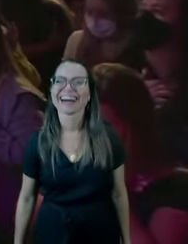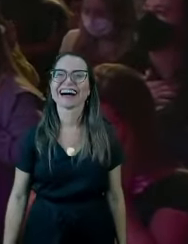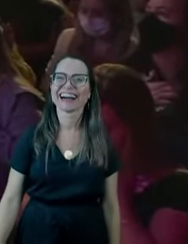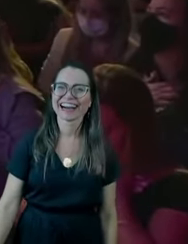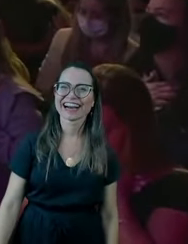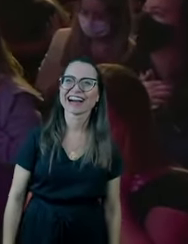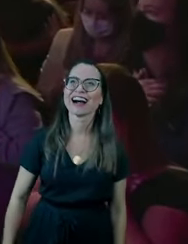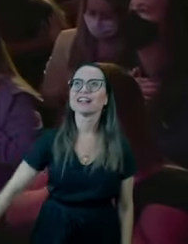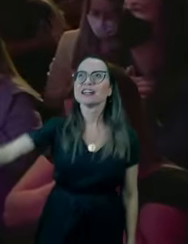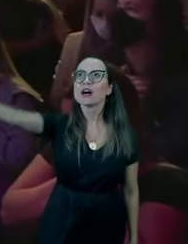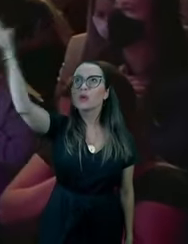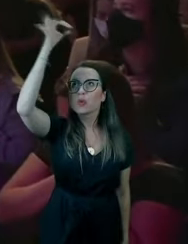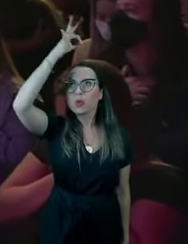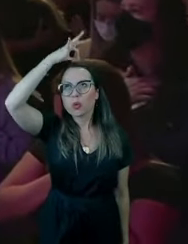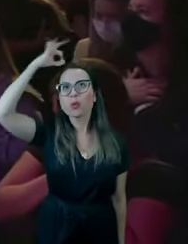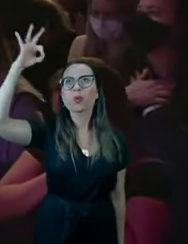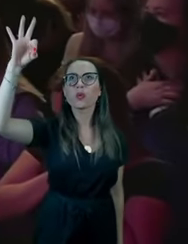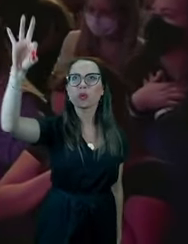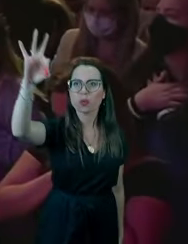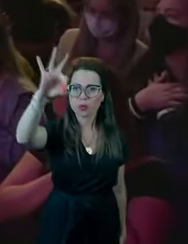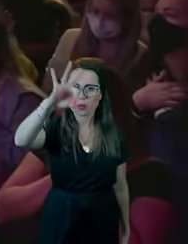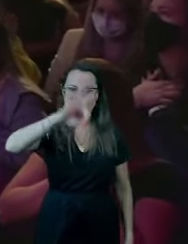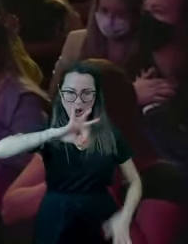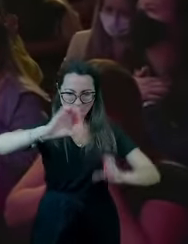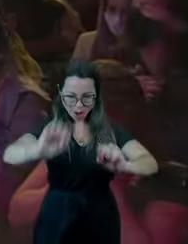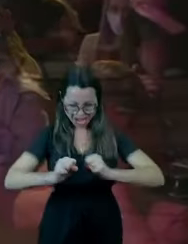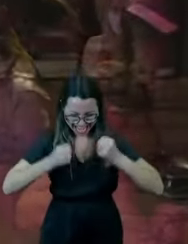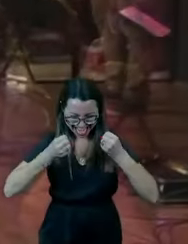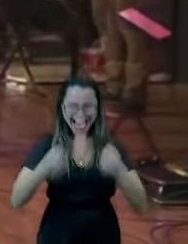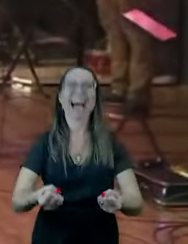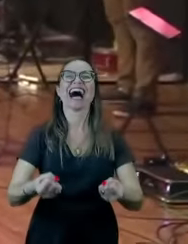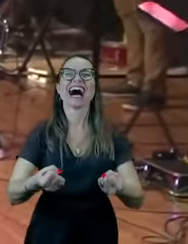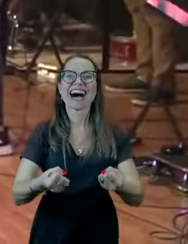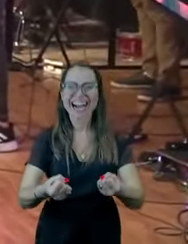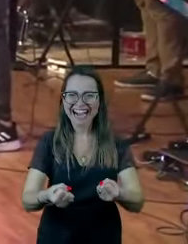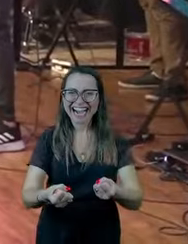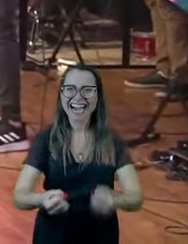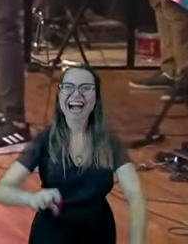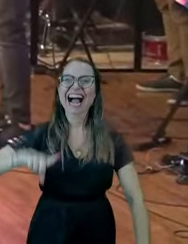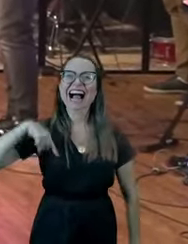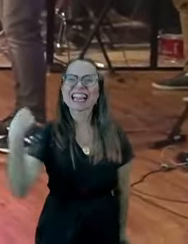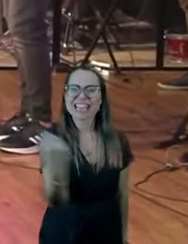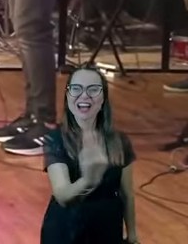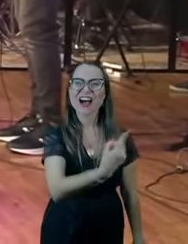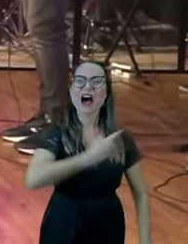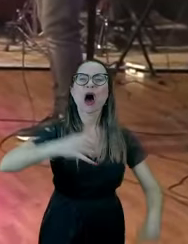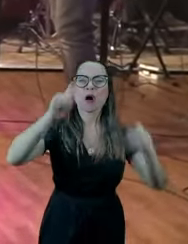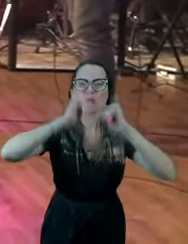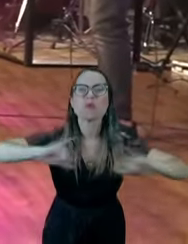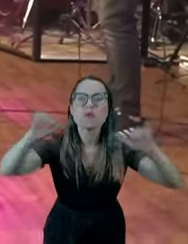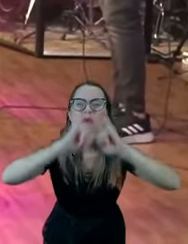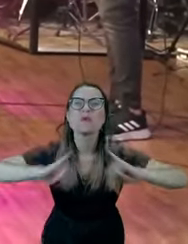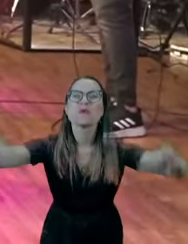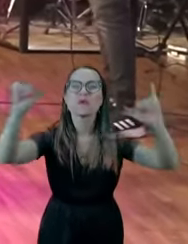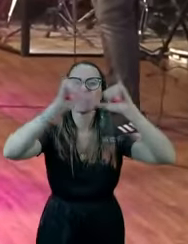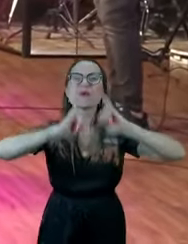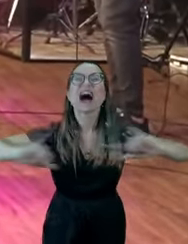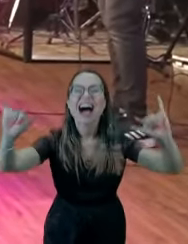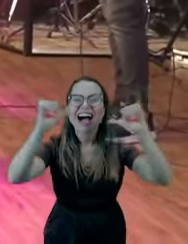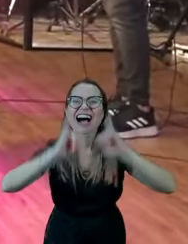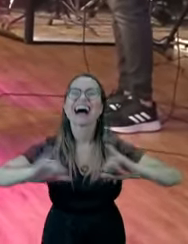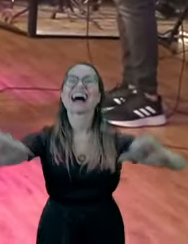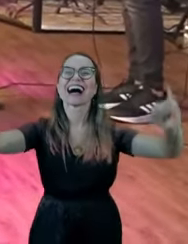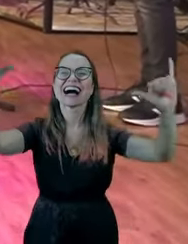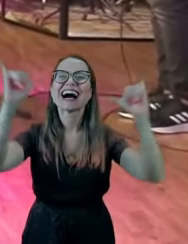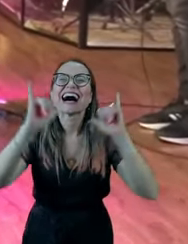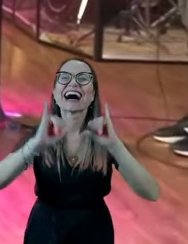amor. E na força do Espírito Santo, declare isso. Nós proclamamos